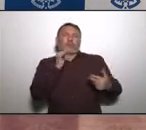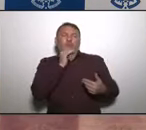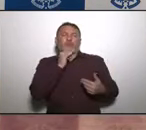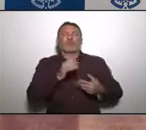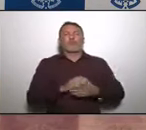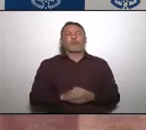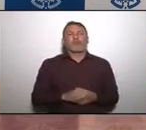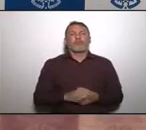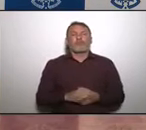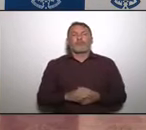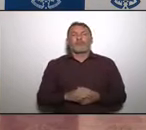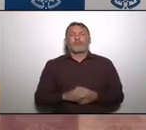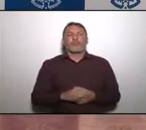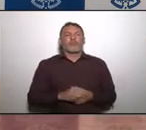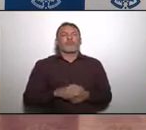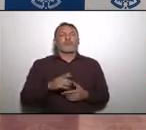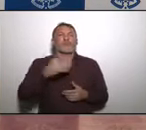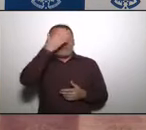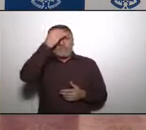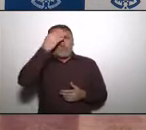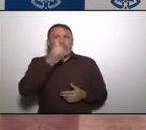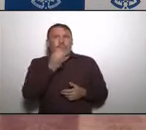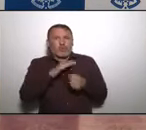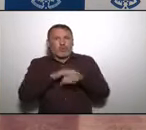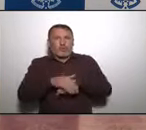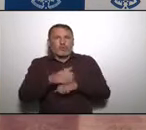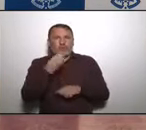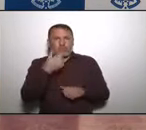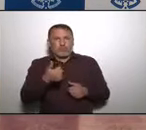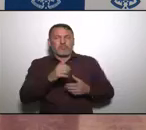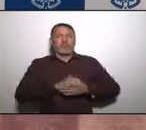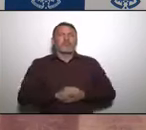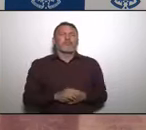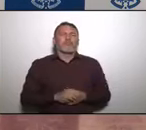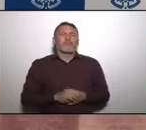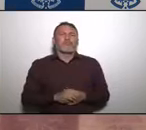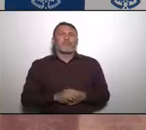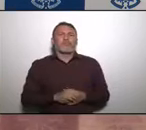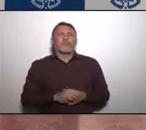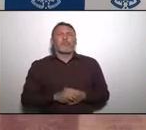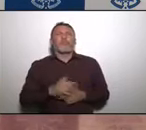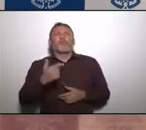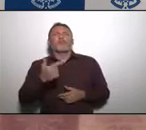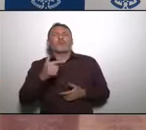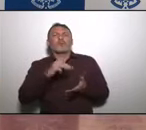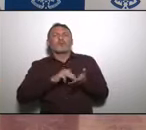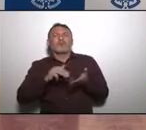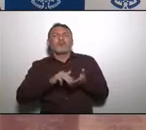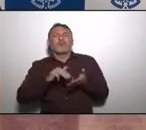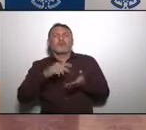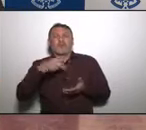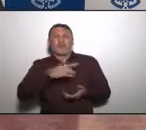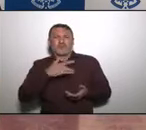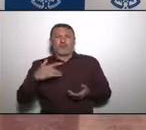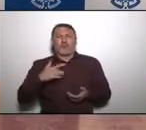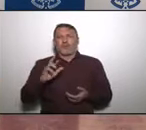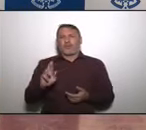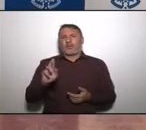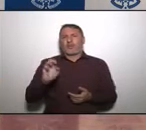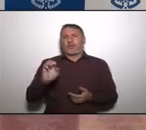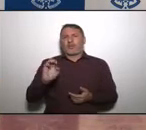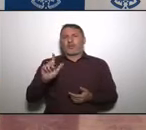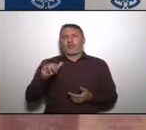Geisa. Governador, boa noite, tudo bem? Tudo bem. O subsecretário de Vigilância, Reblin, hoje em entrevista à Band News,